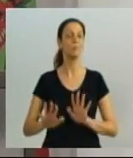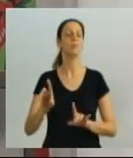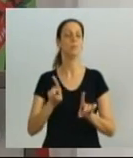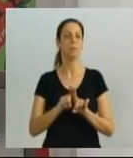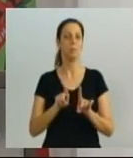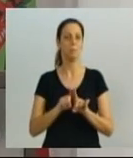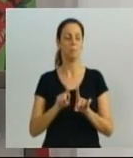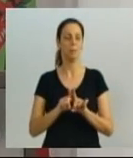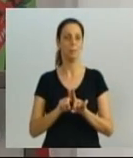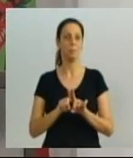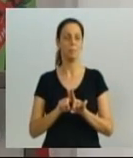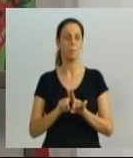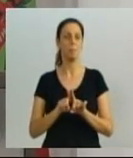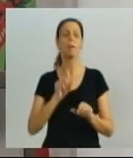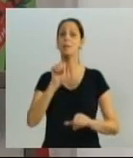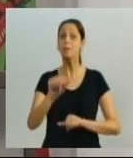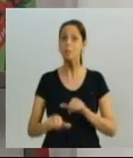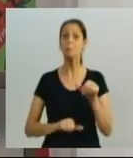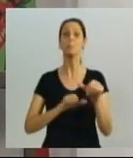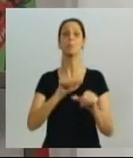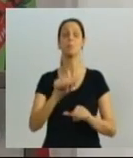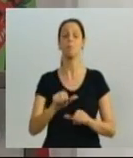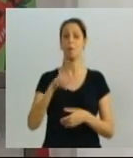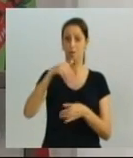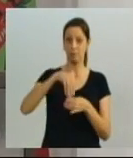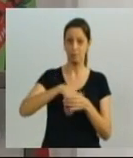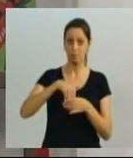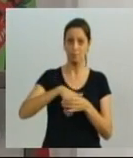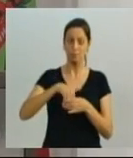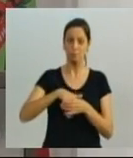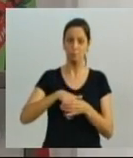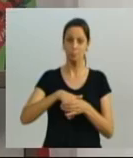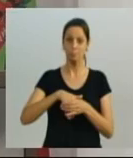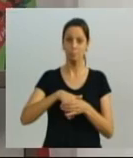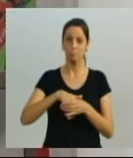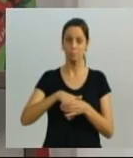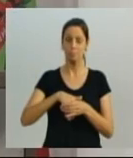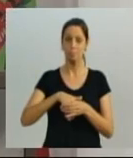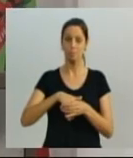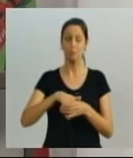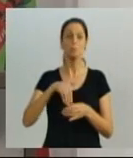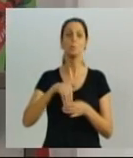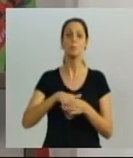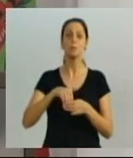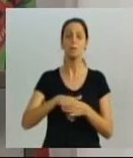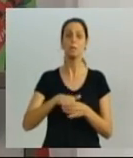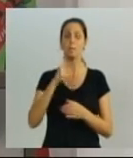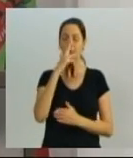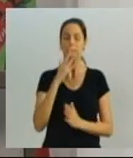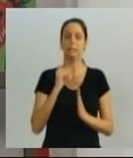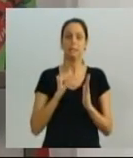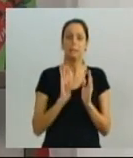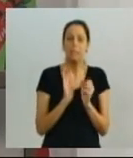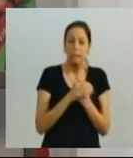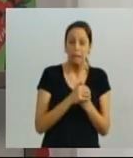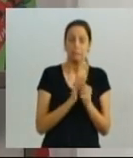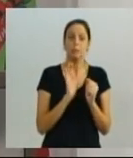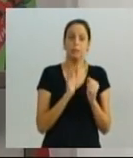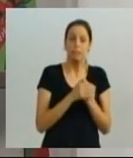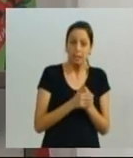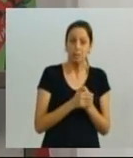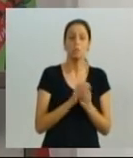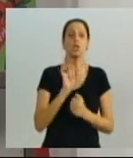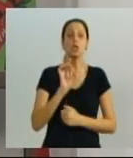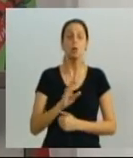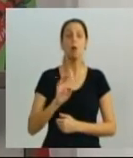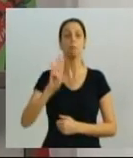não transformar, meu querido Ito, a eleição, Salvador, num negócio tão secreto que só os próprios candidatos